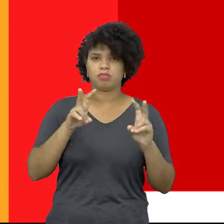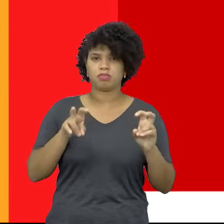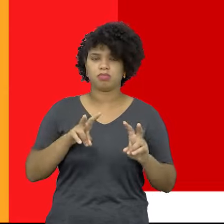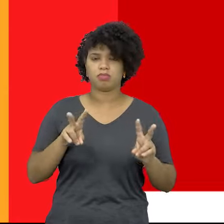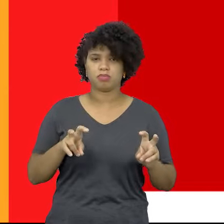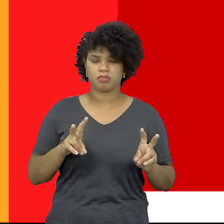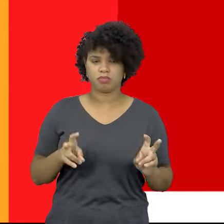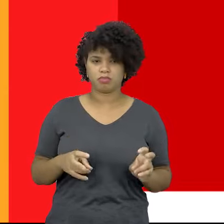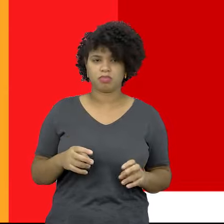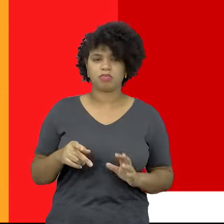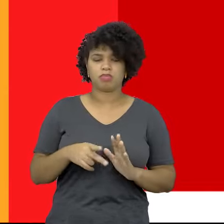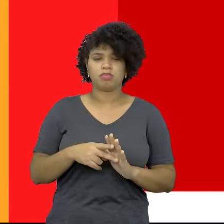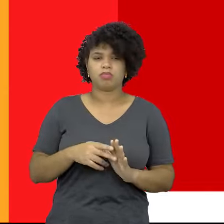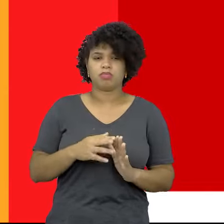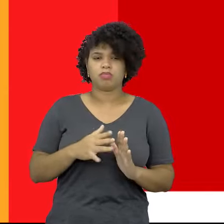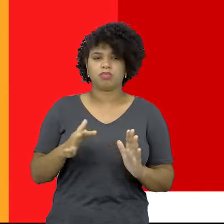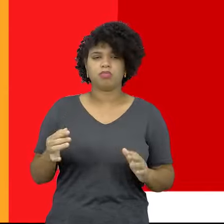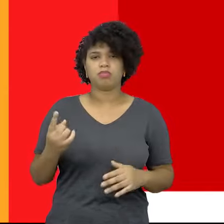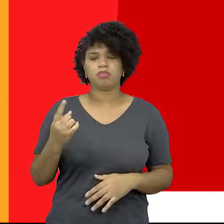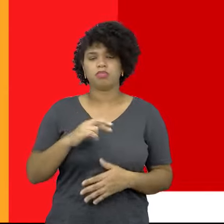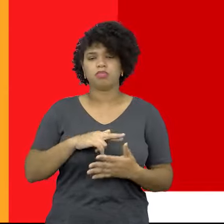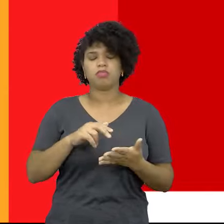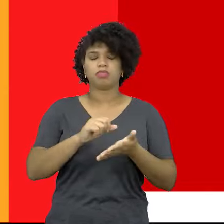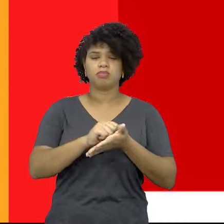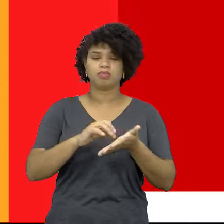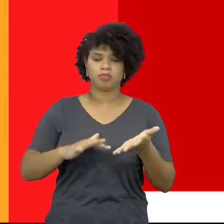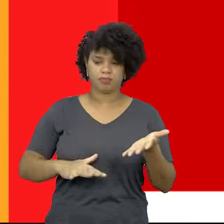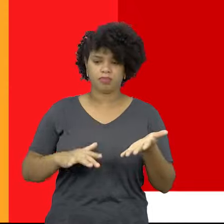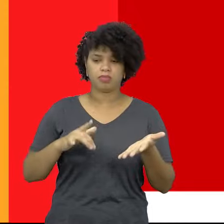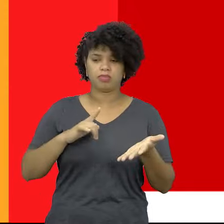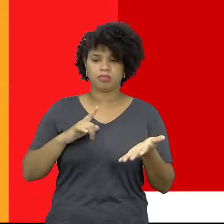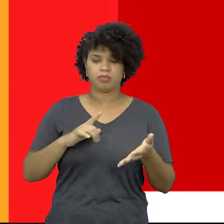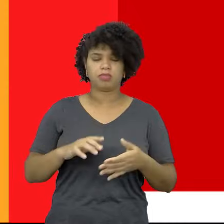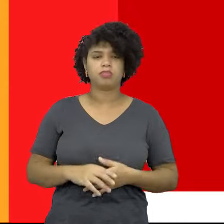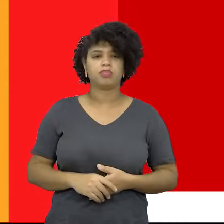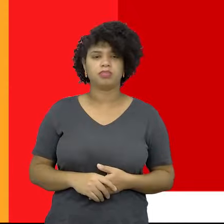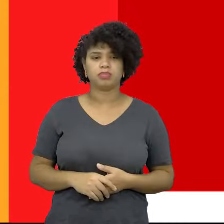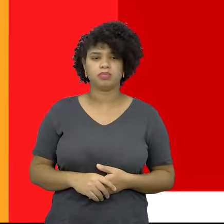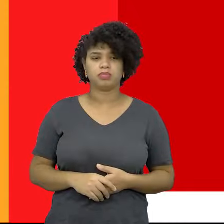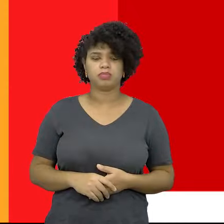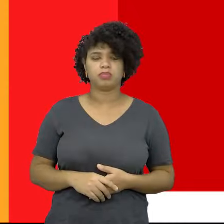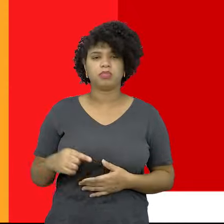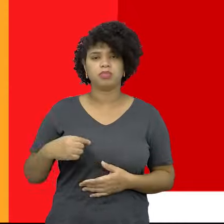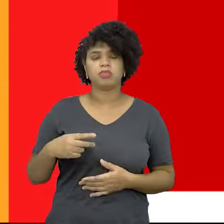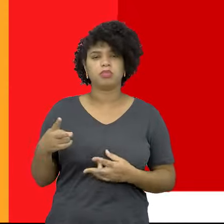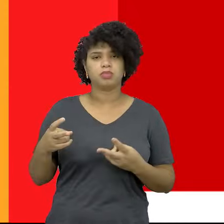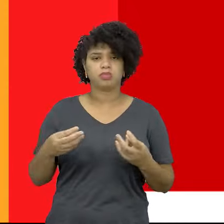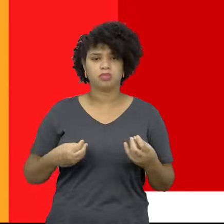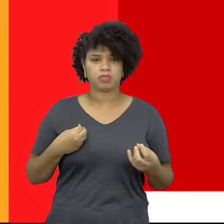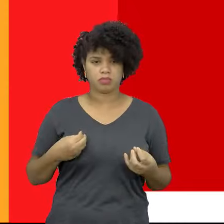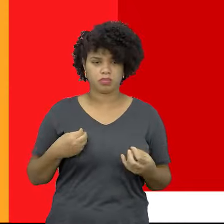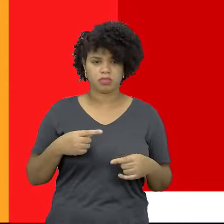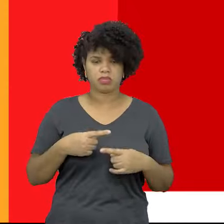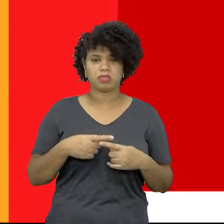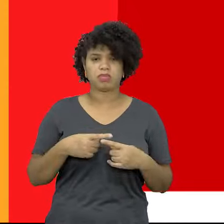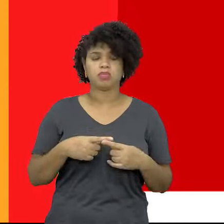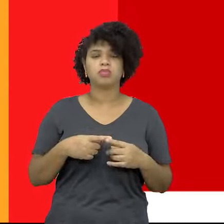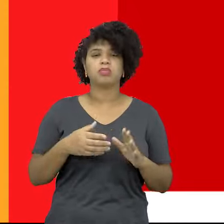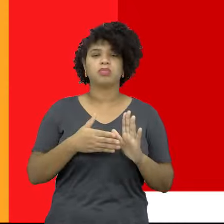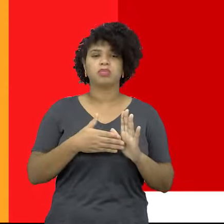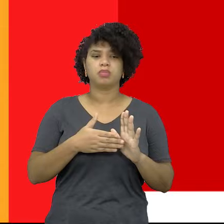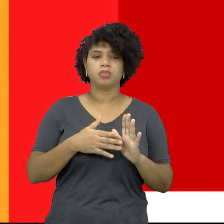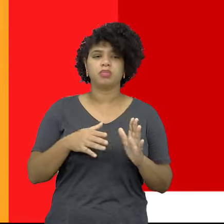sequência 1, né, o conjunto de atividades que estão aí presentes e o propósito